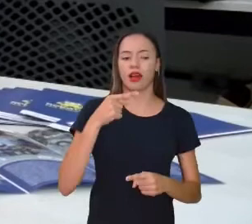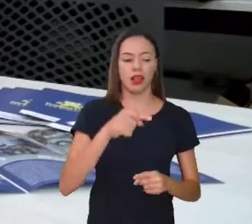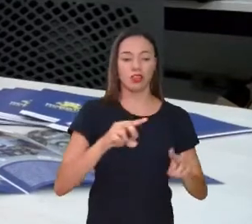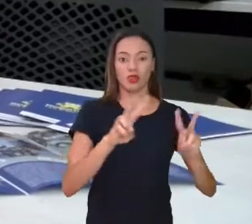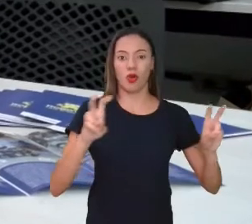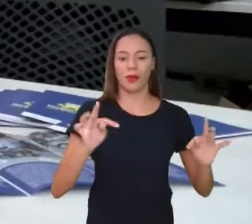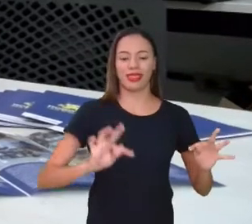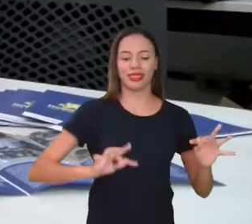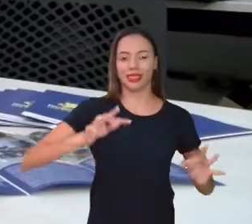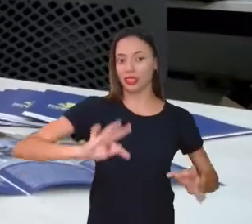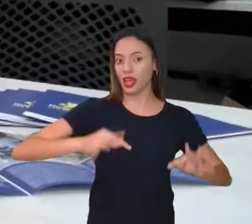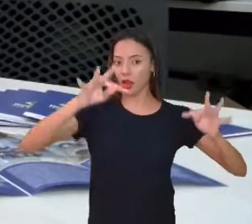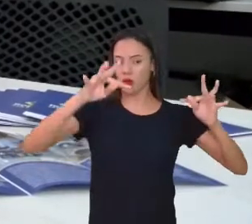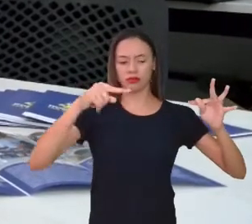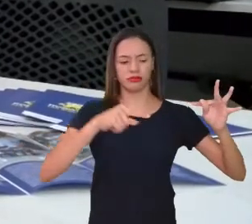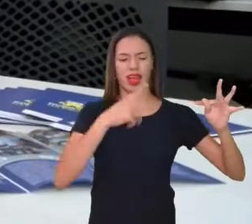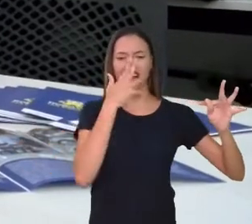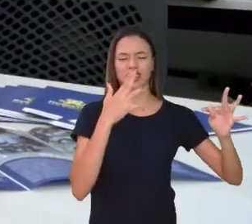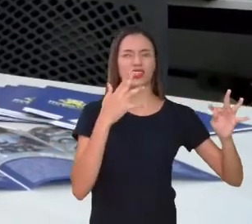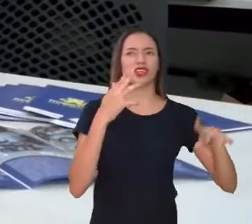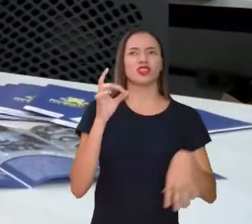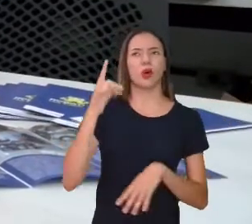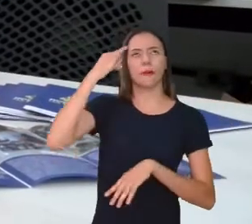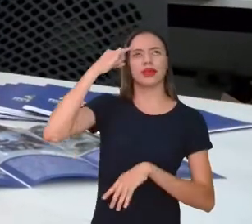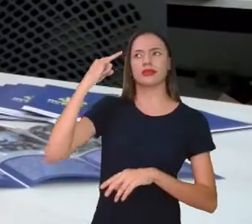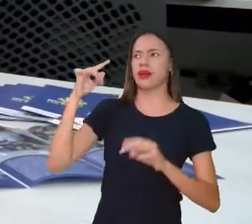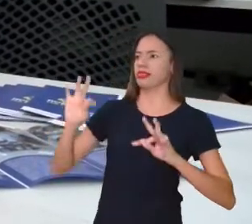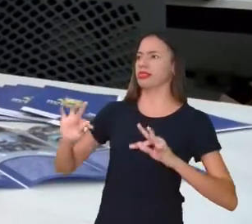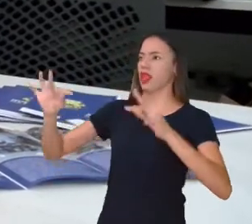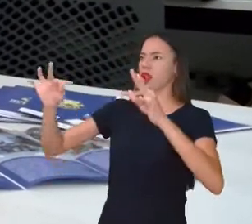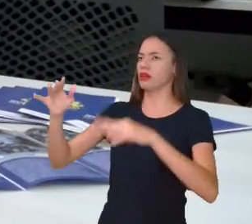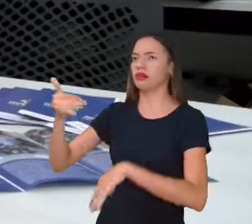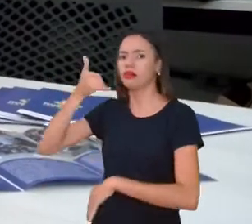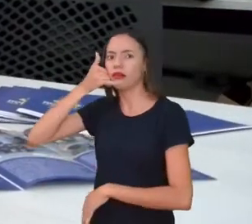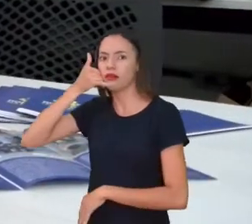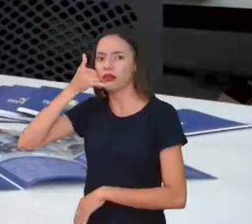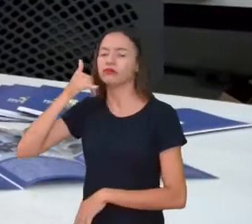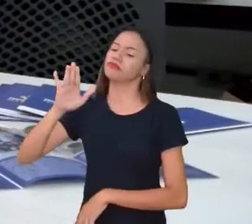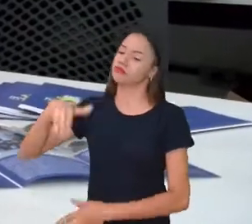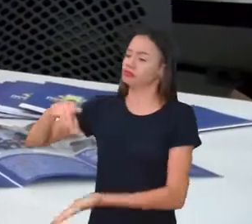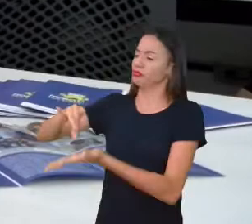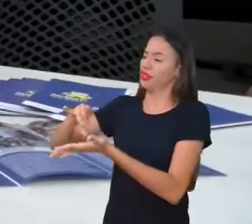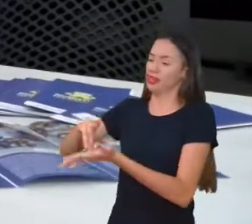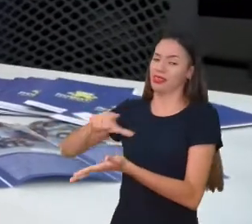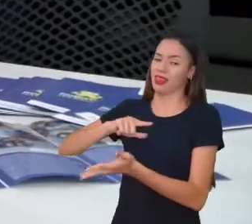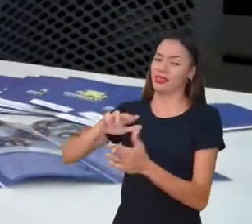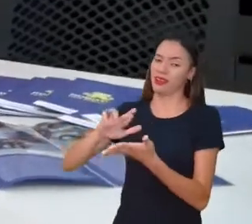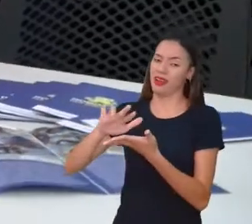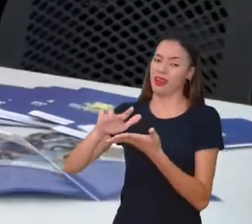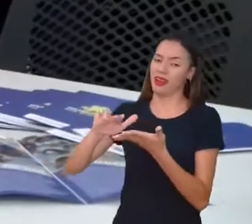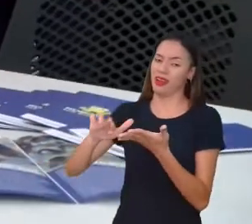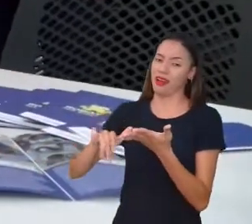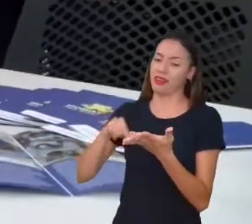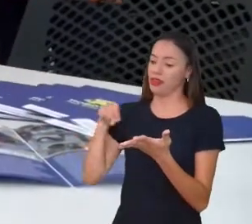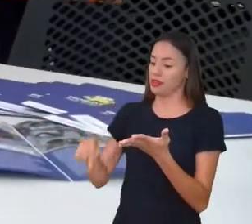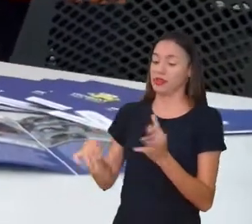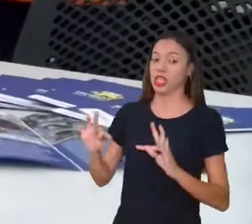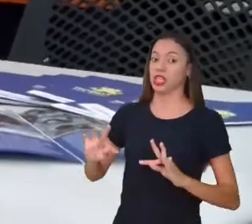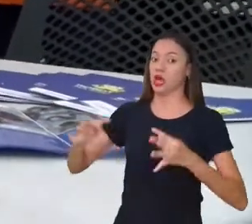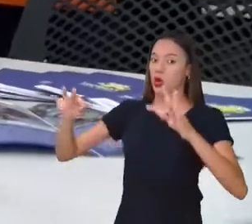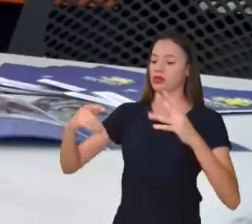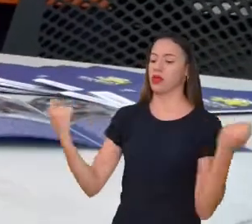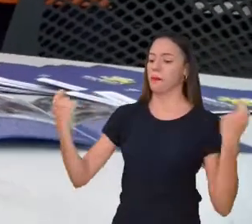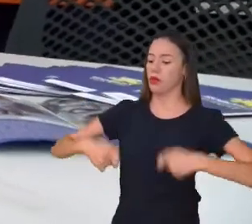vezes associa, né, Carla, ao computador e ao celular. Mas não, olha aí quanta tecnologia é possível a